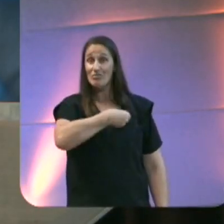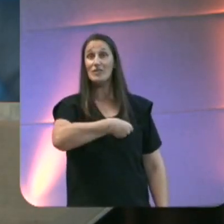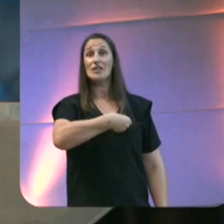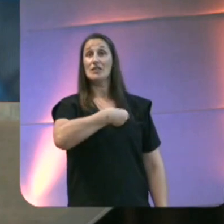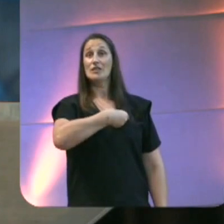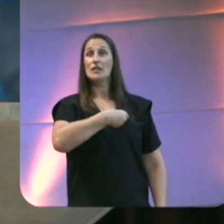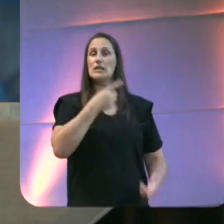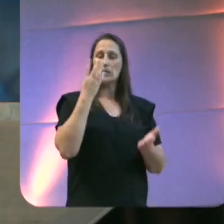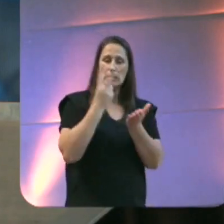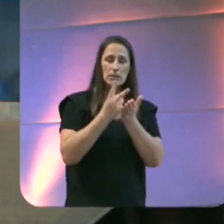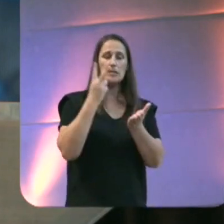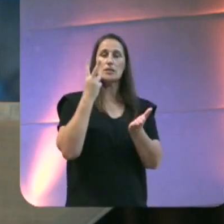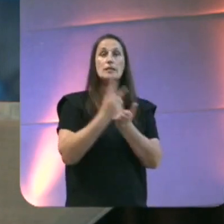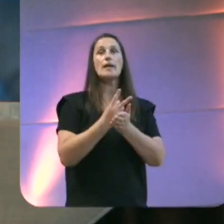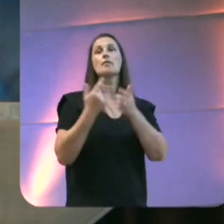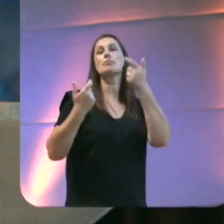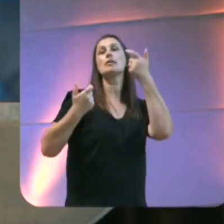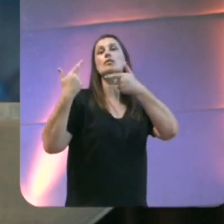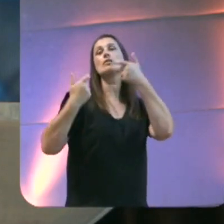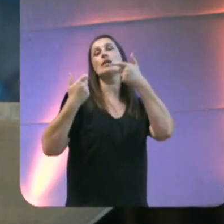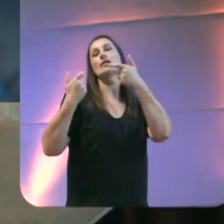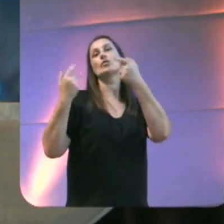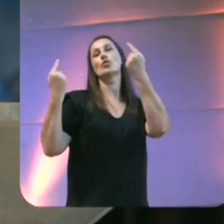Estão sempre lutando com Deus.